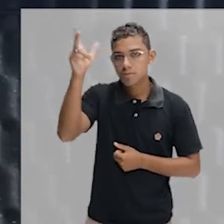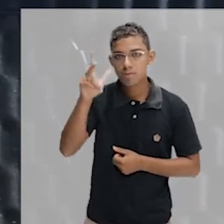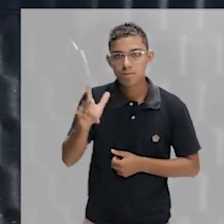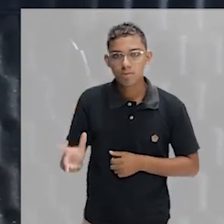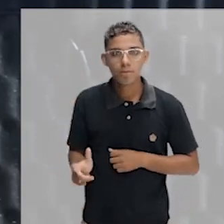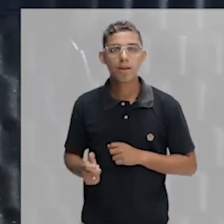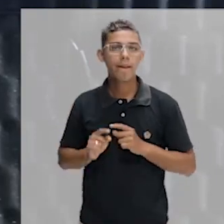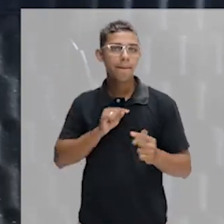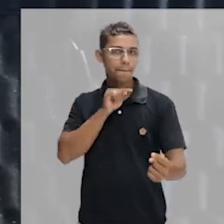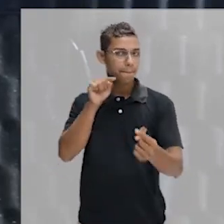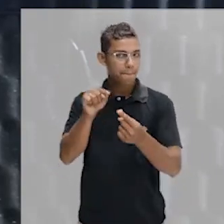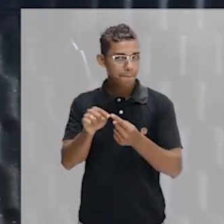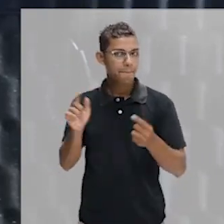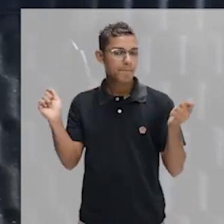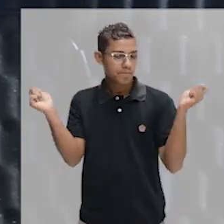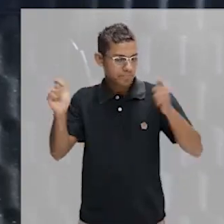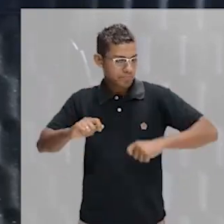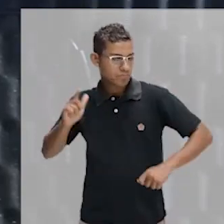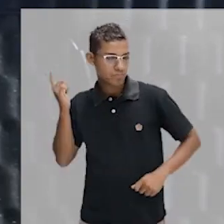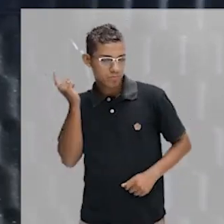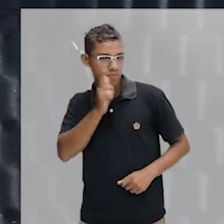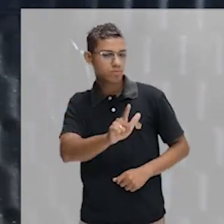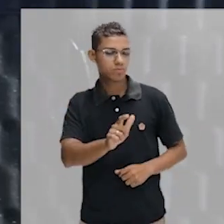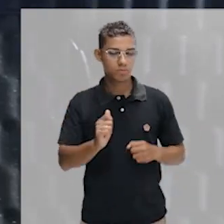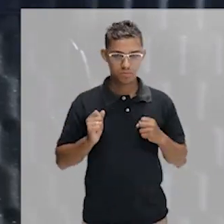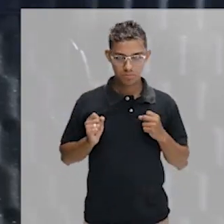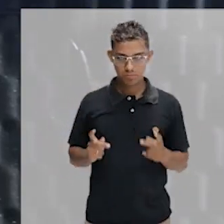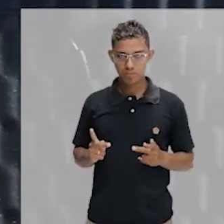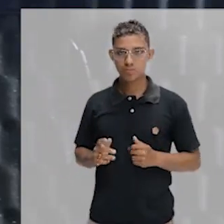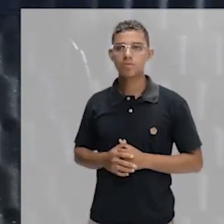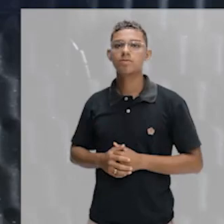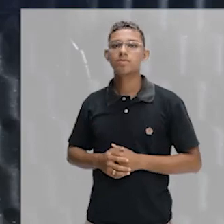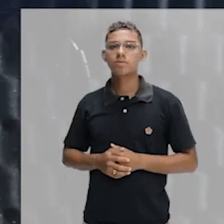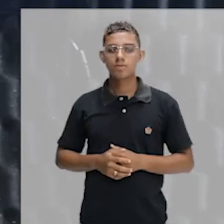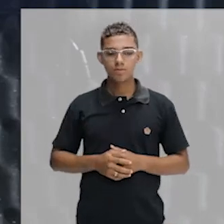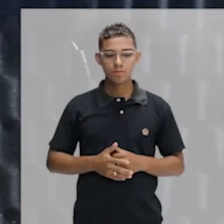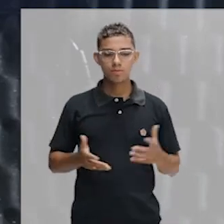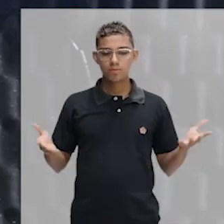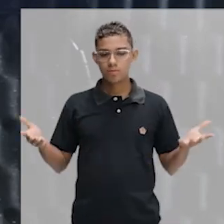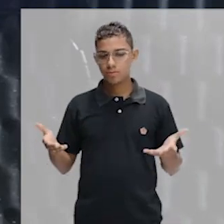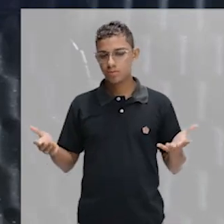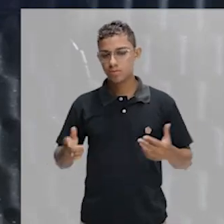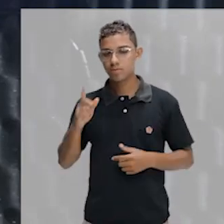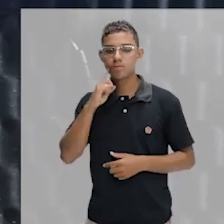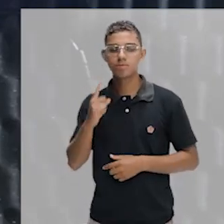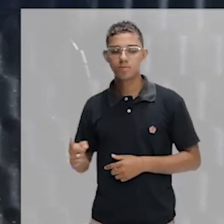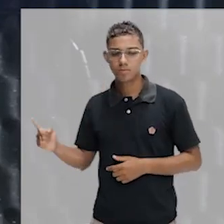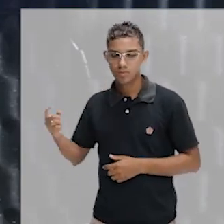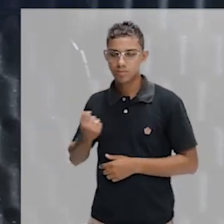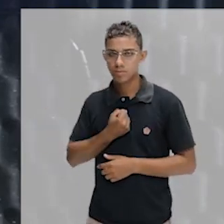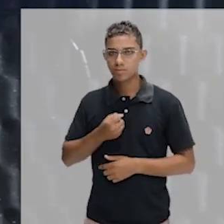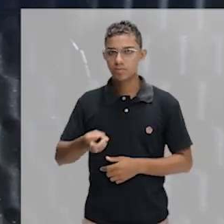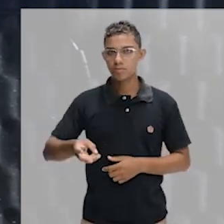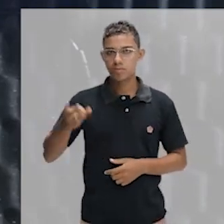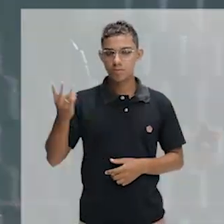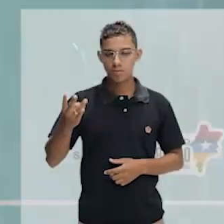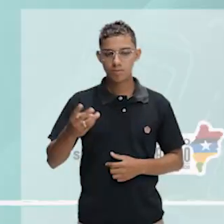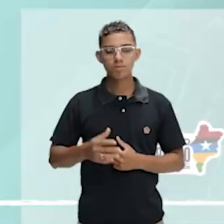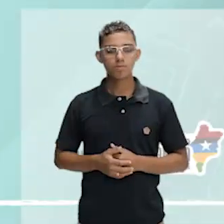montado o objetivo da questão feito tá concluído passamos agora para a próxima